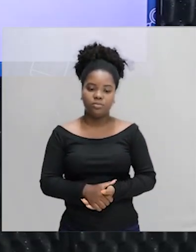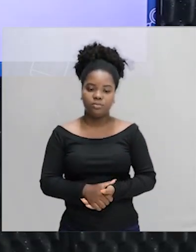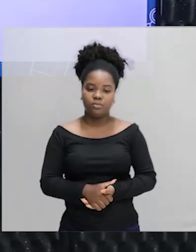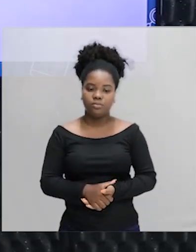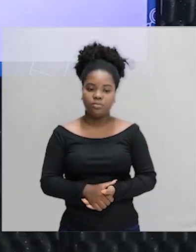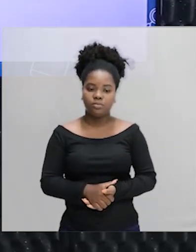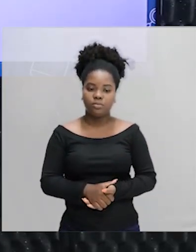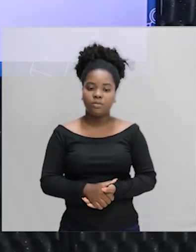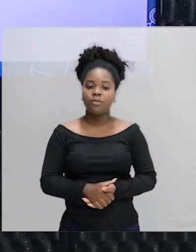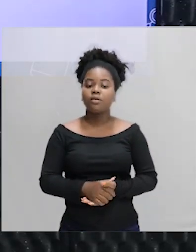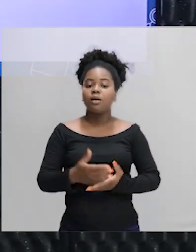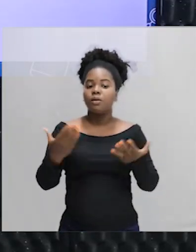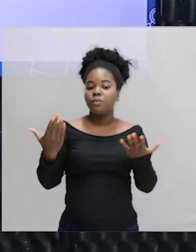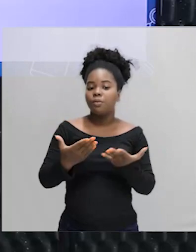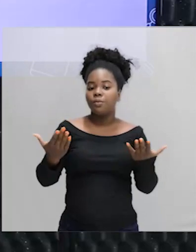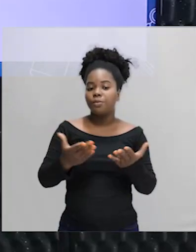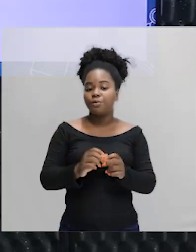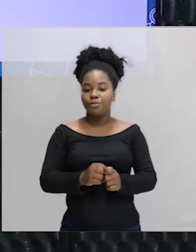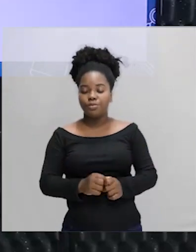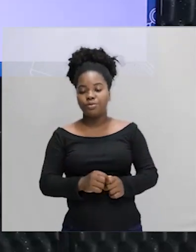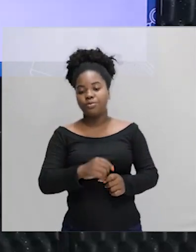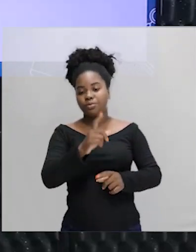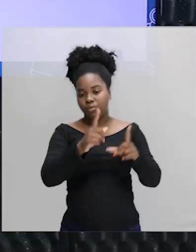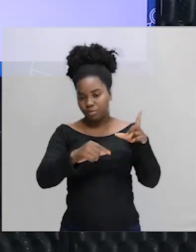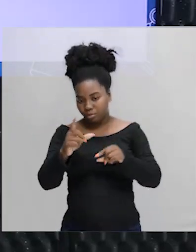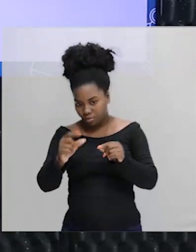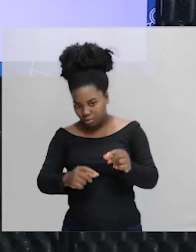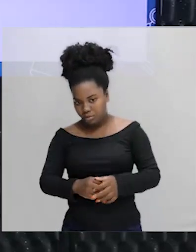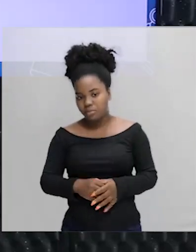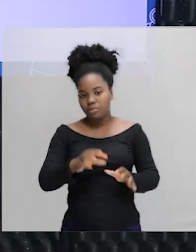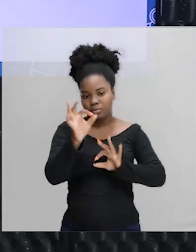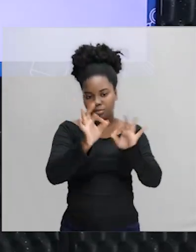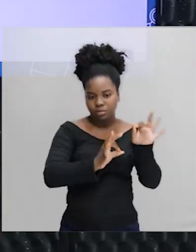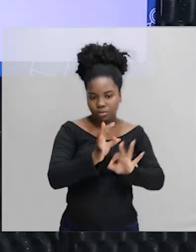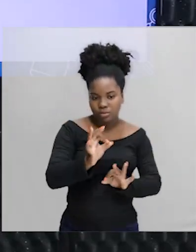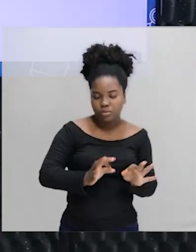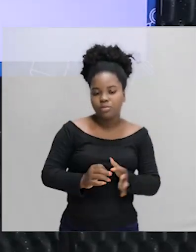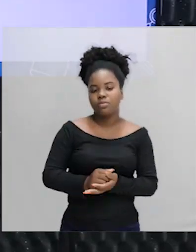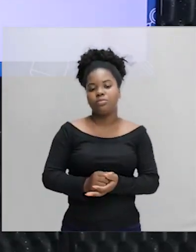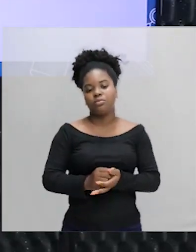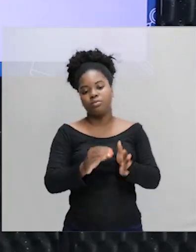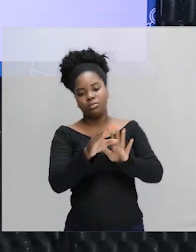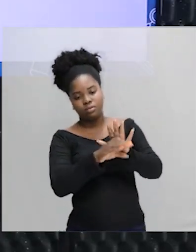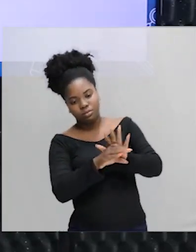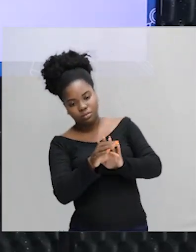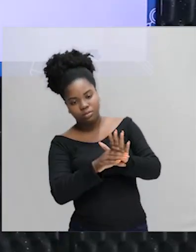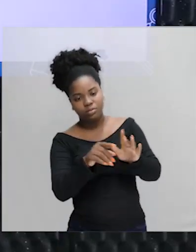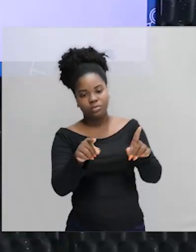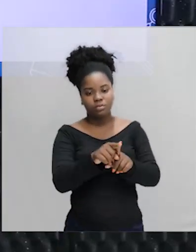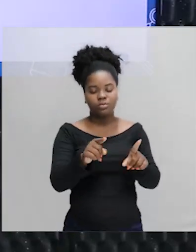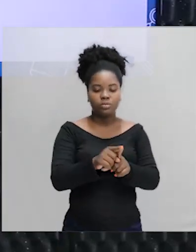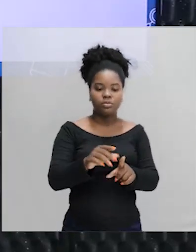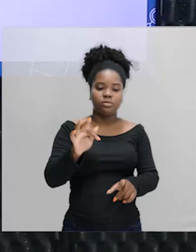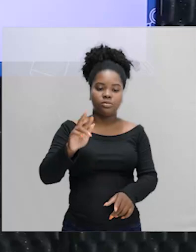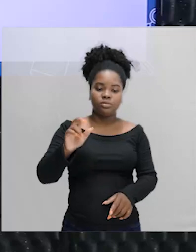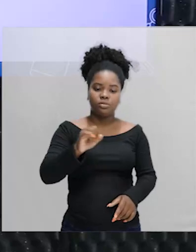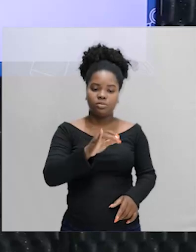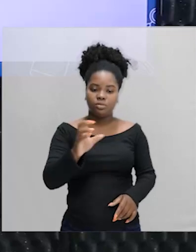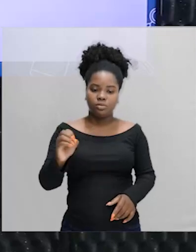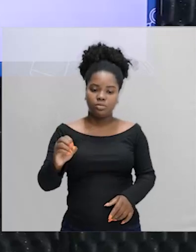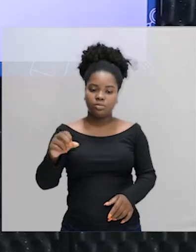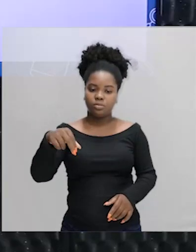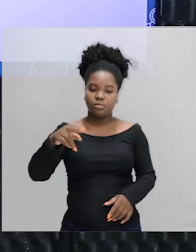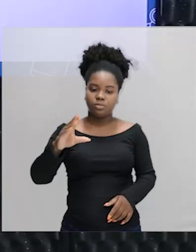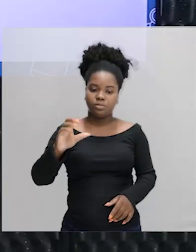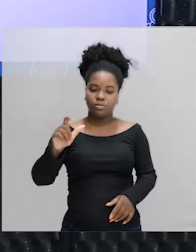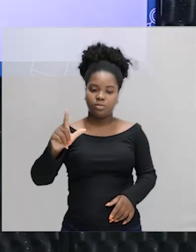Então a nossa aula, né, sobre o combustível das estrelas, ela está dividida aí entre introdução, né, e a fusão nuclear. Nós iremos falar